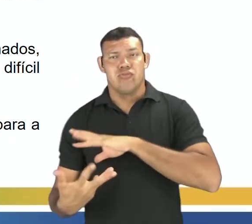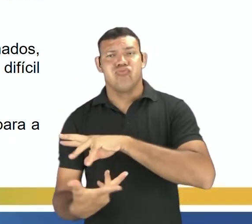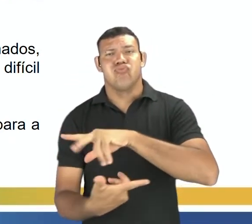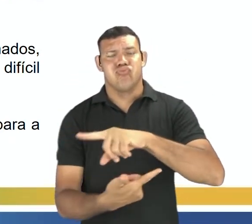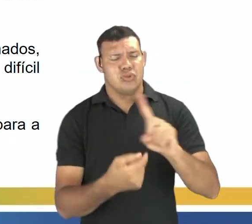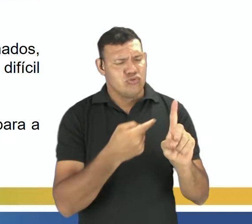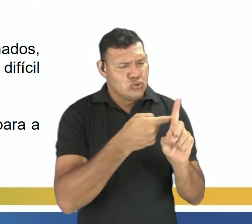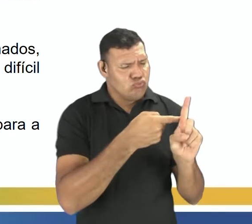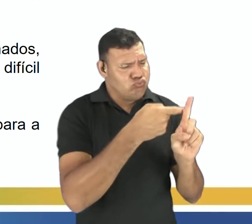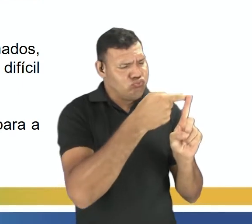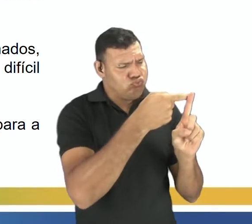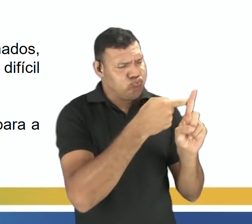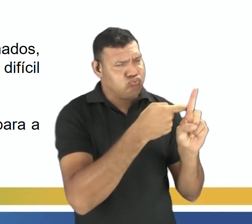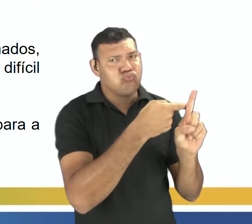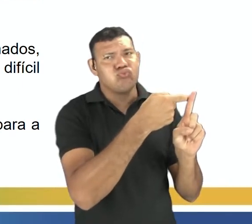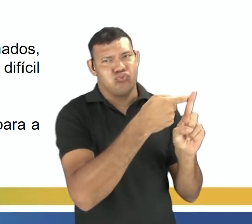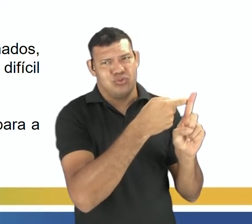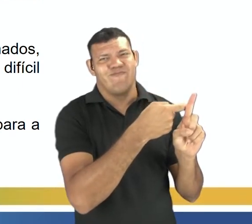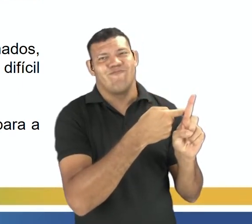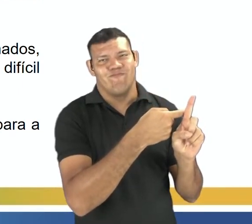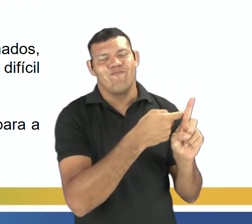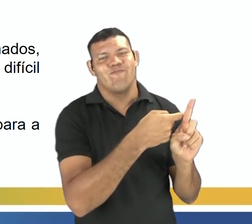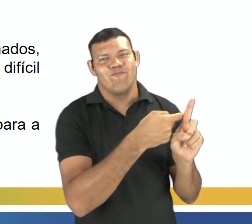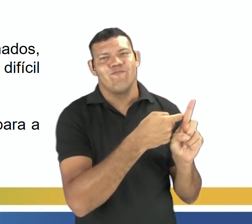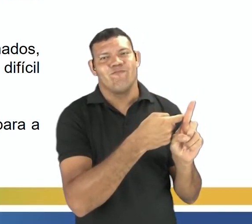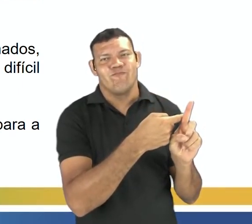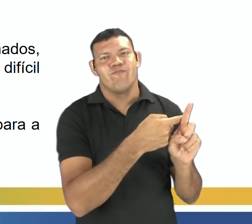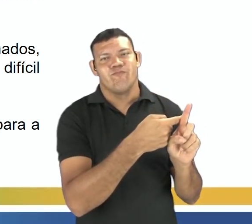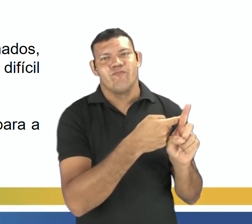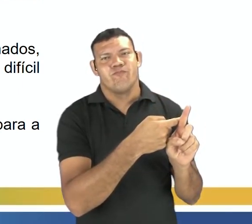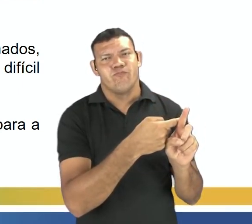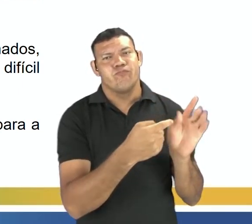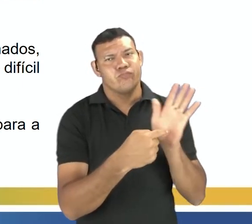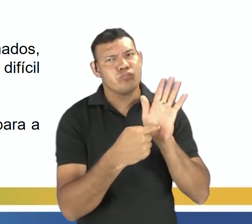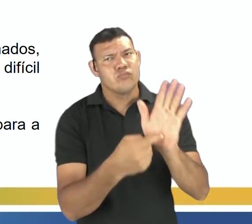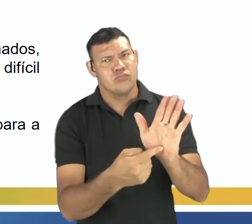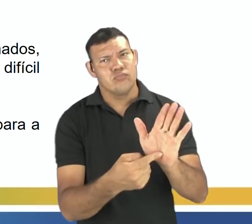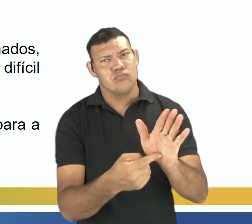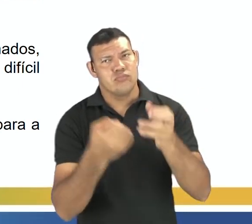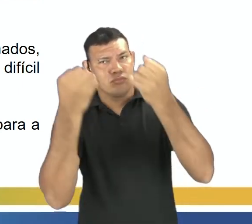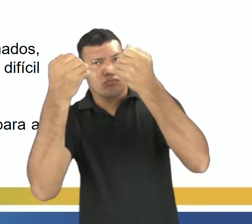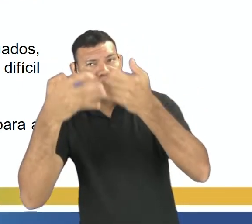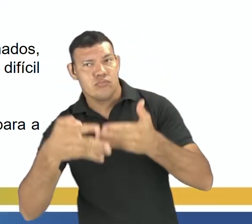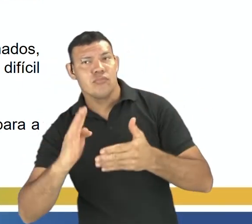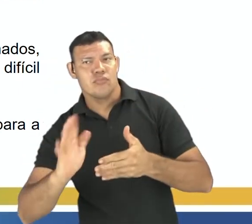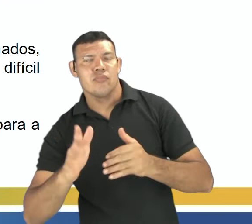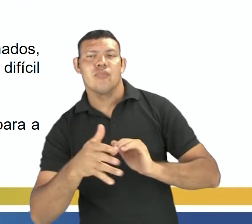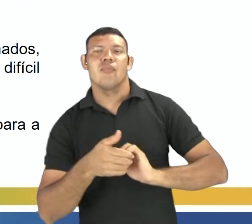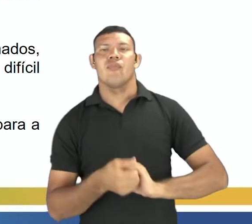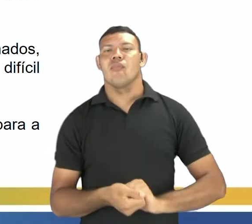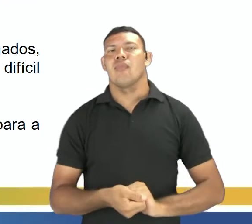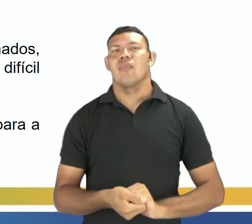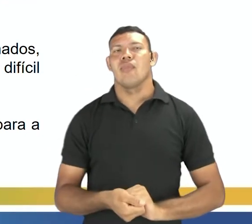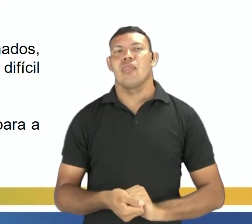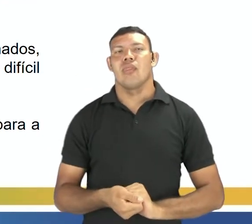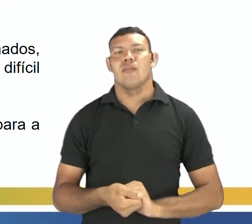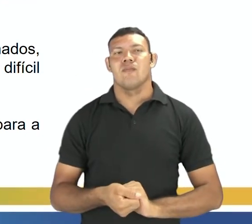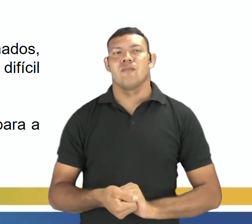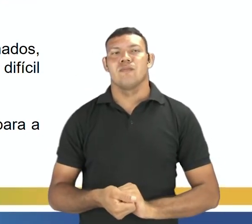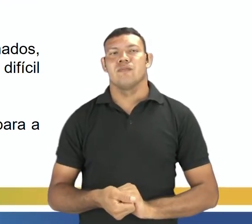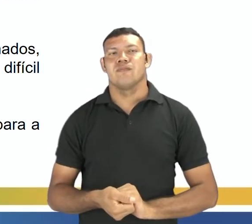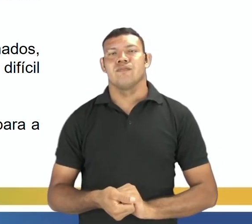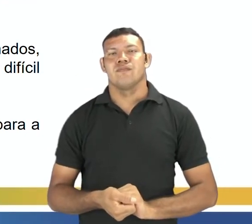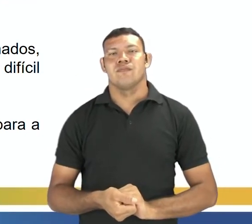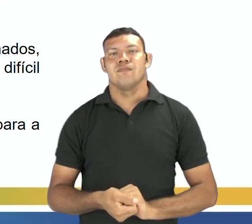pode trazer várias catástrofes climáticas, como já foi mostrado aqui para vocês. Outra consequência do